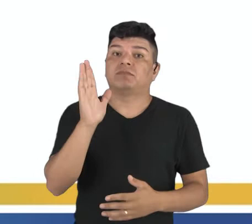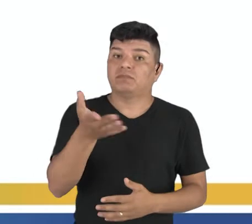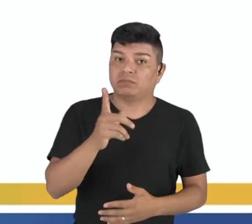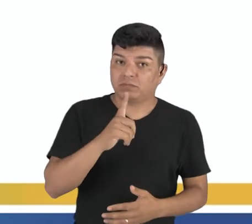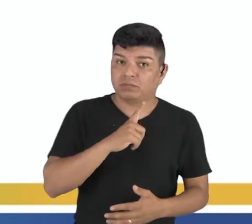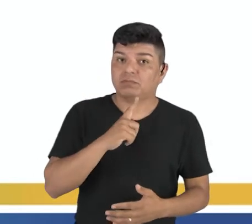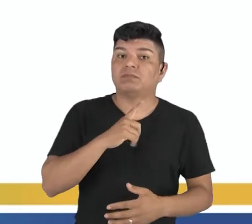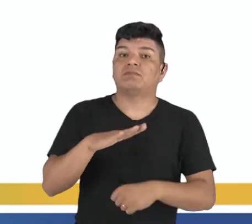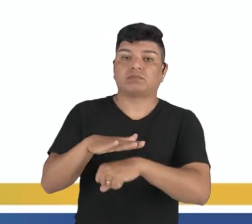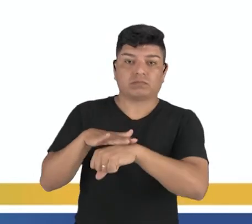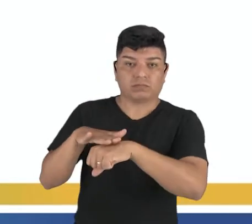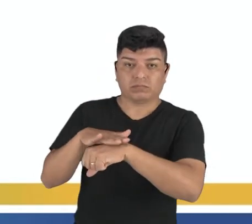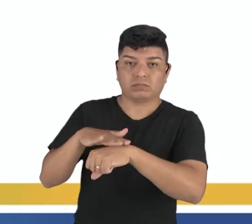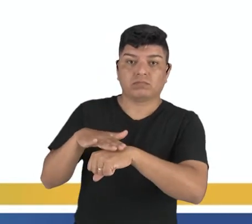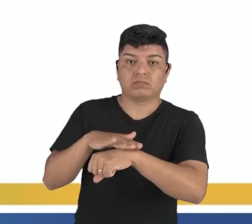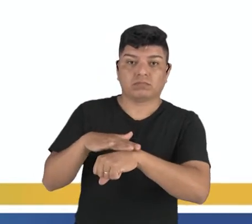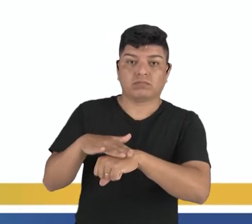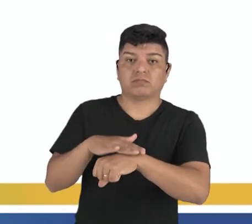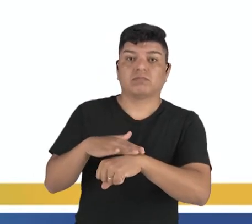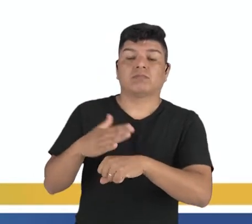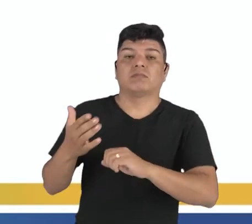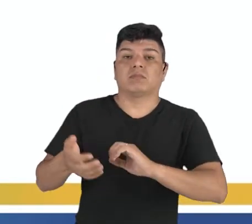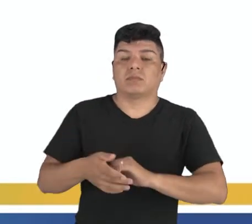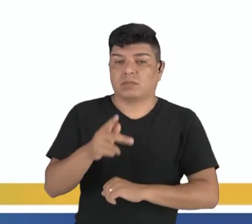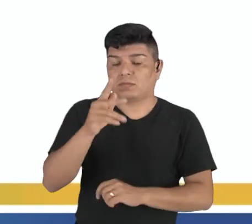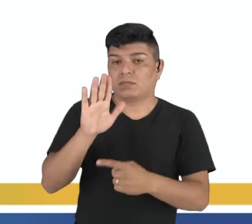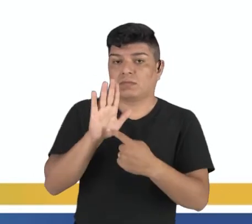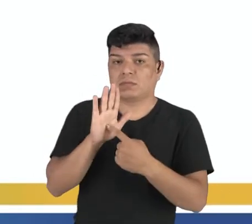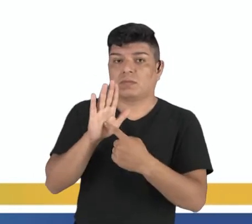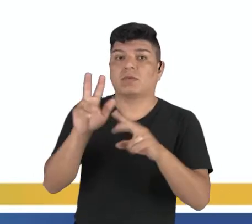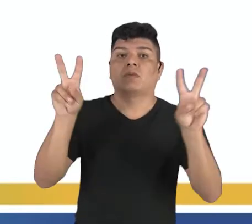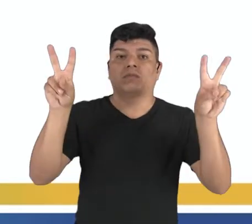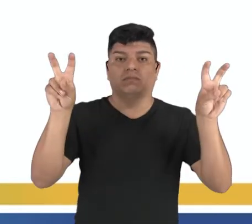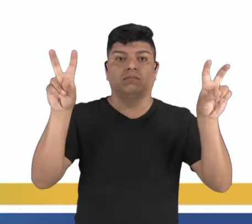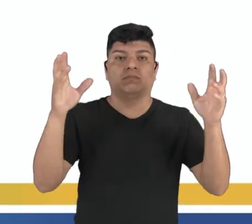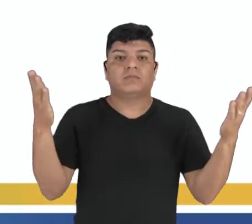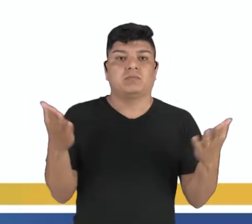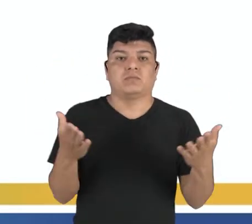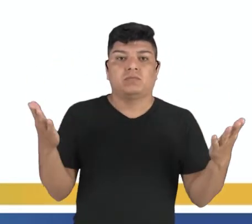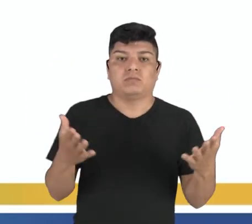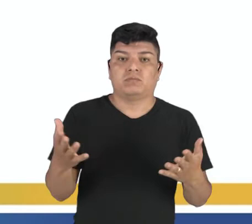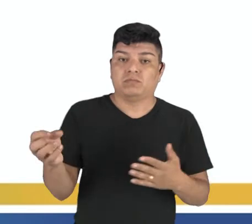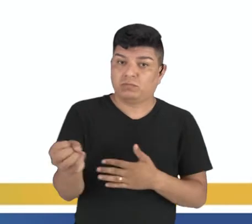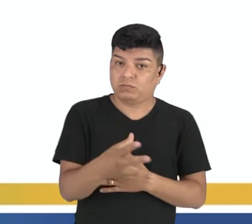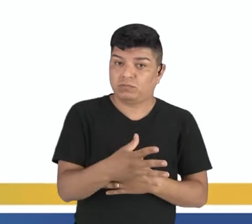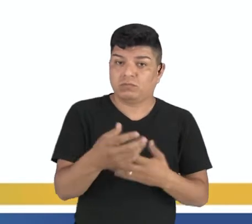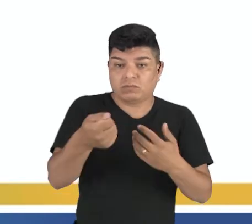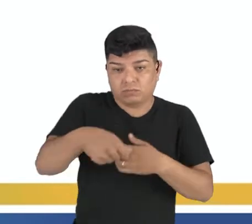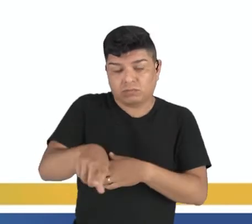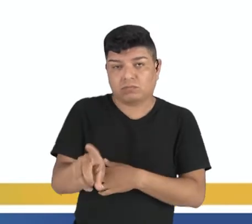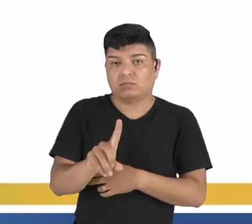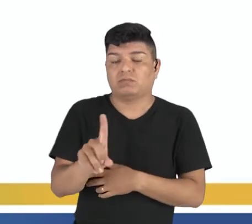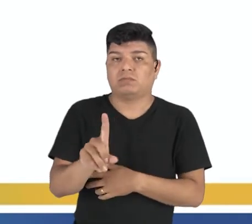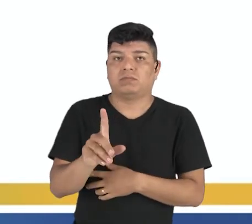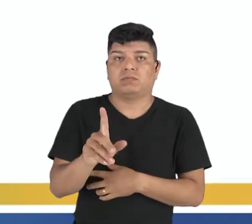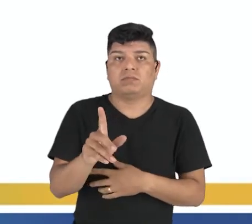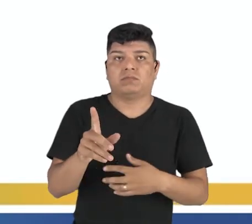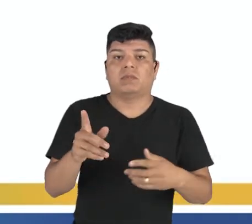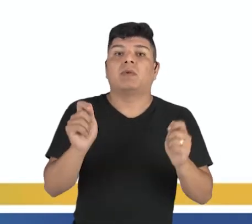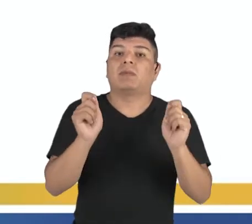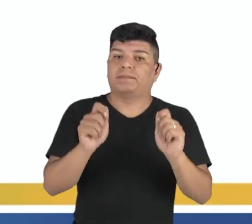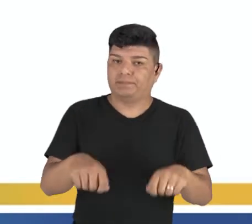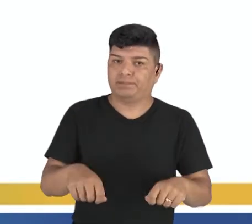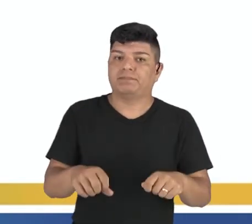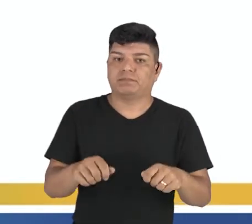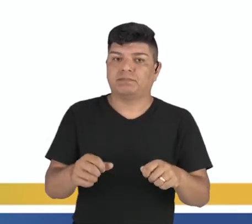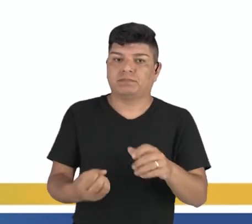um físico que já colocou essa pauta, diz que hoje, nos tempos modernos, não precisa mais disso, né? É